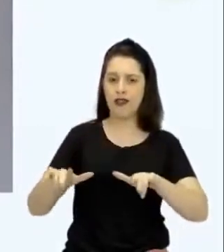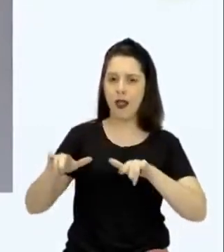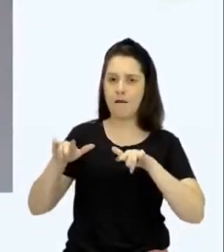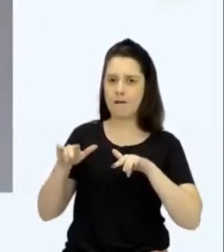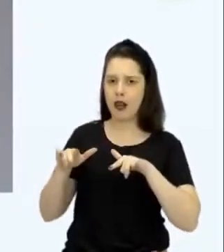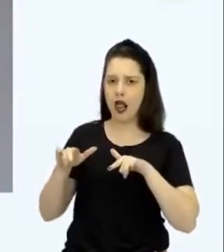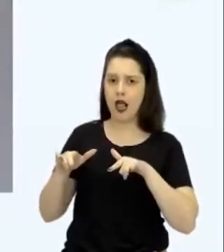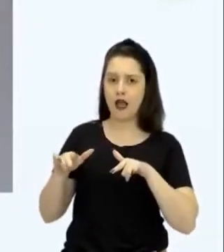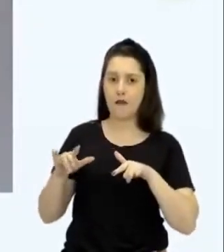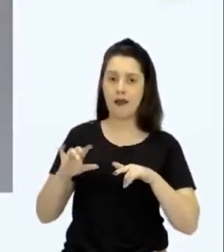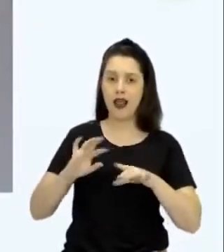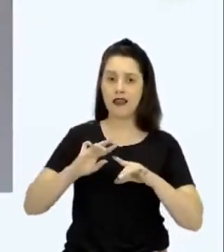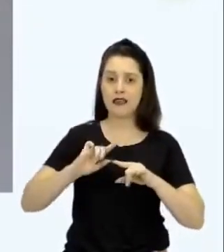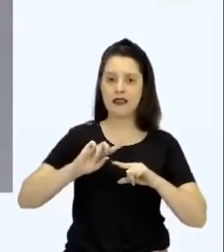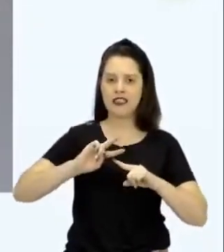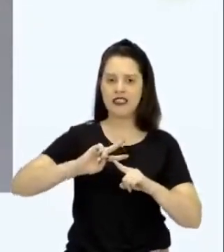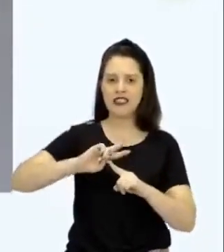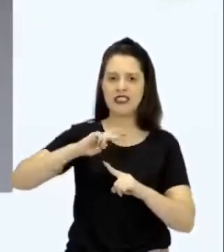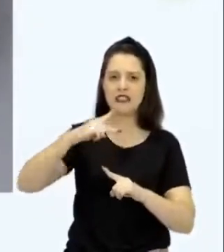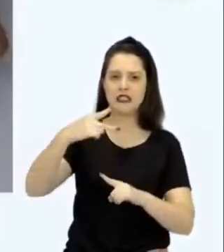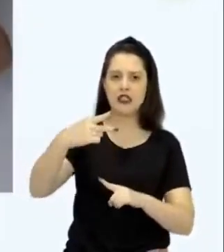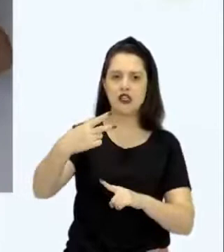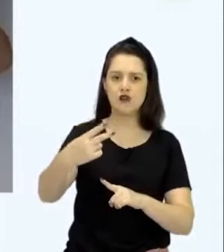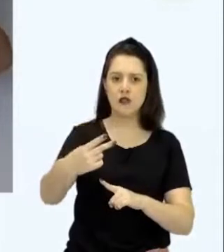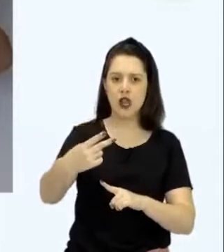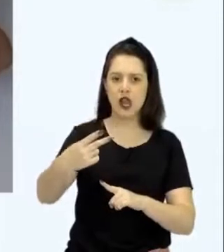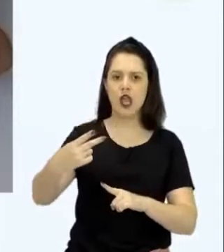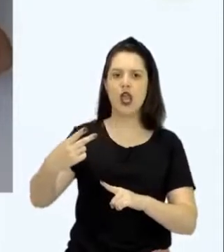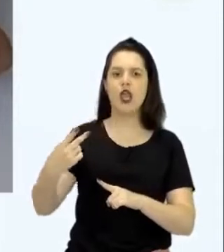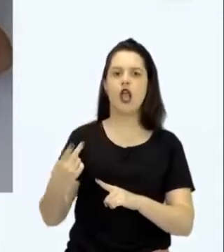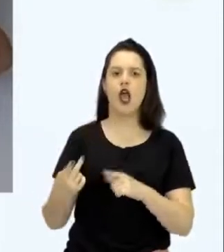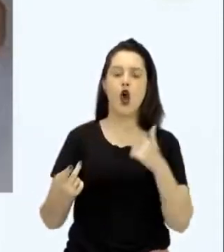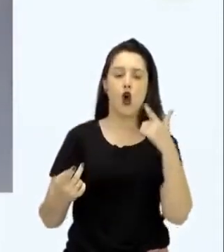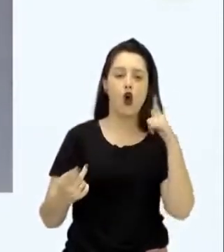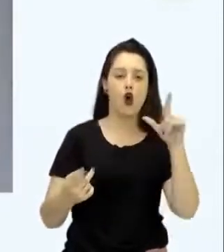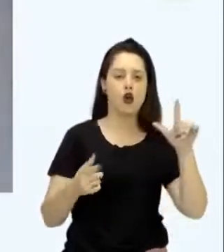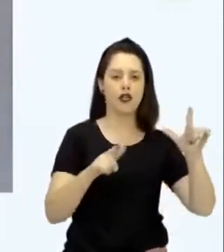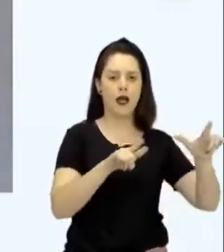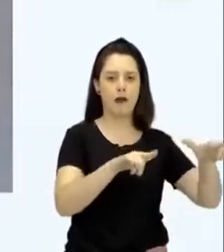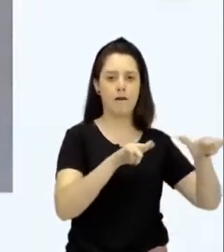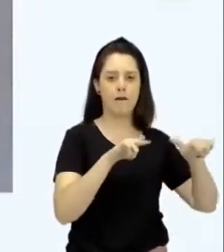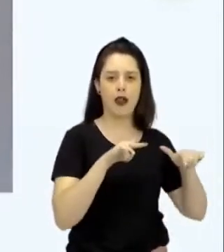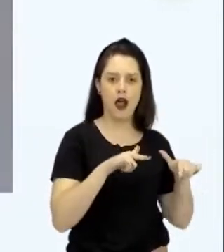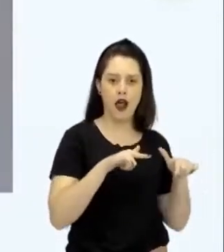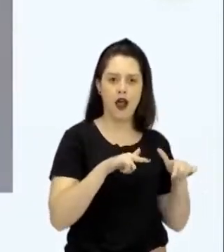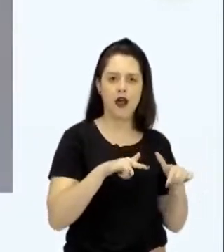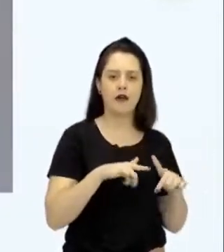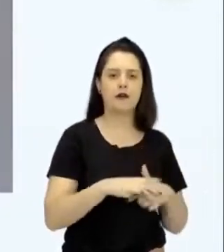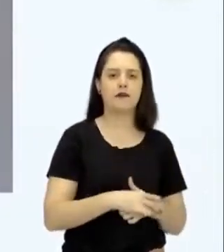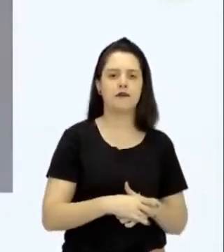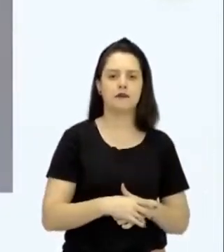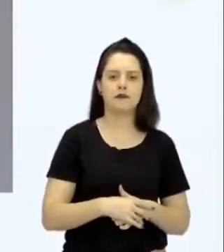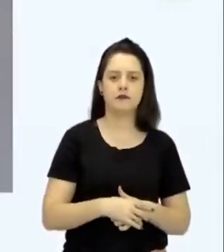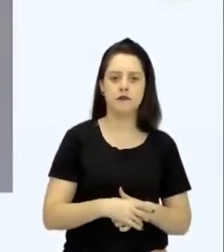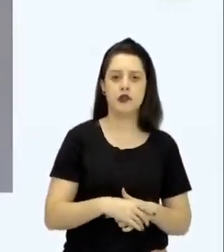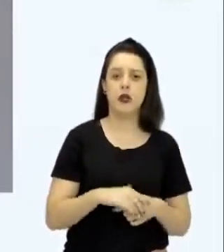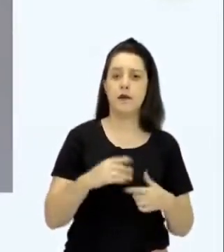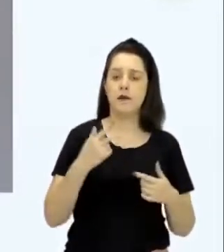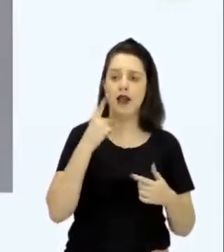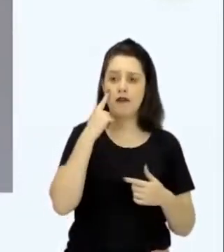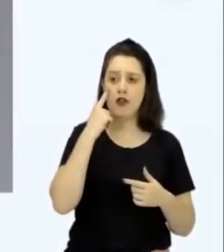e transferir o nosso código para essa placa e ela executar o que a gente escreveu no nosso